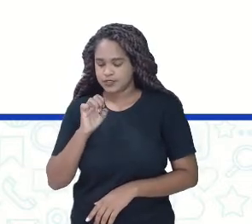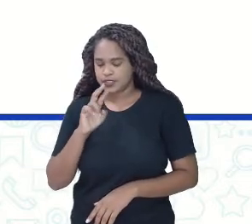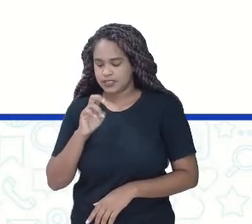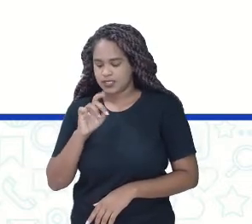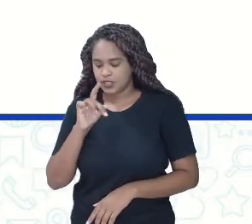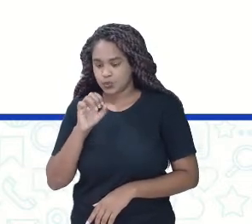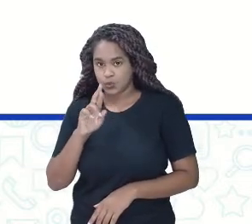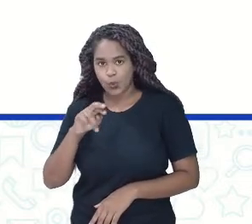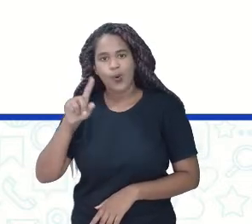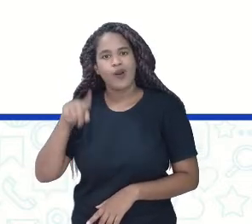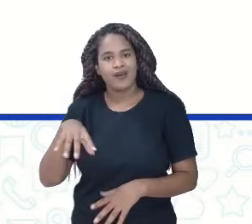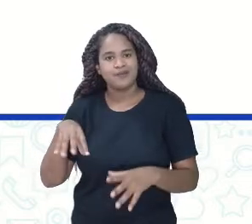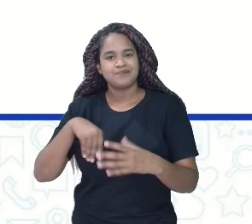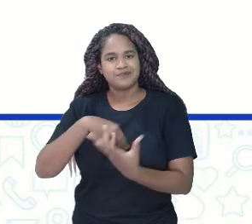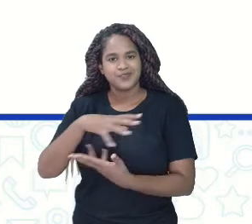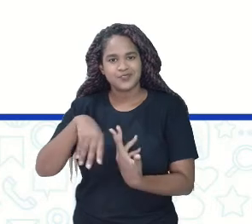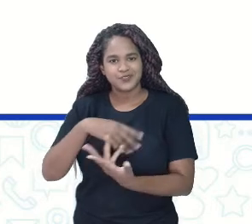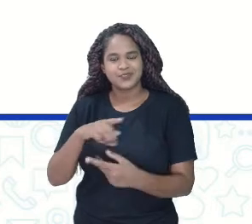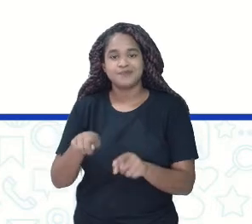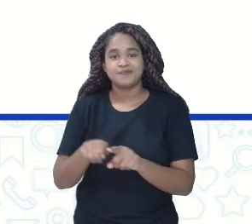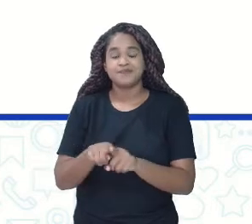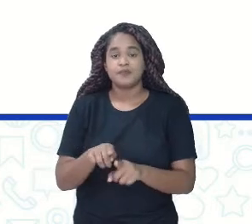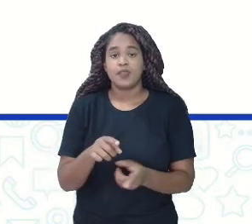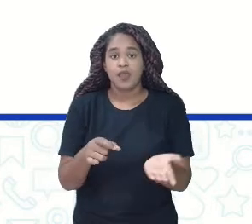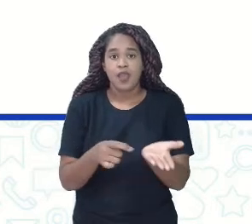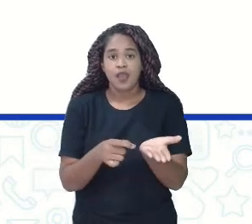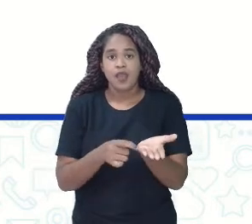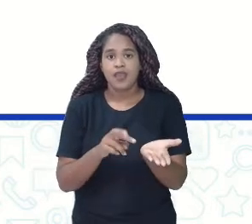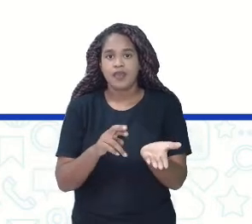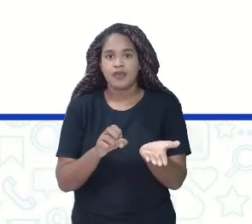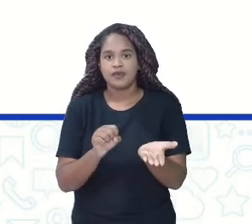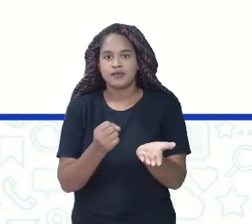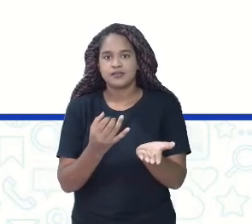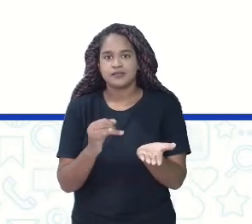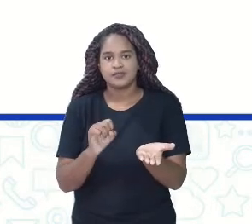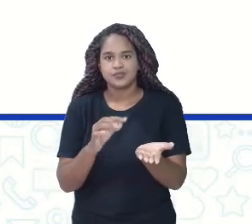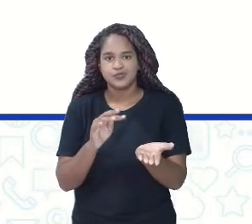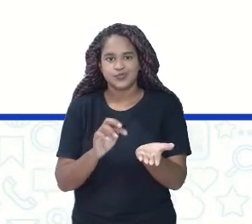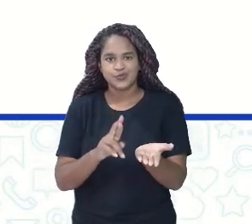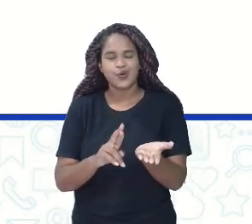exemplo de um gerador, os resistores, que a resistência de